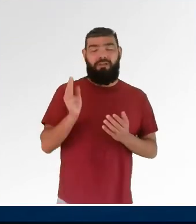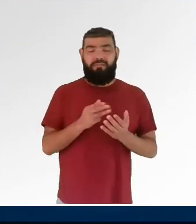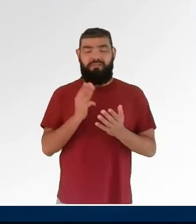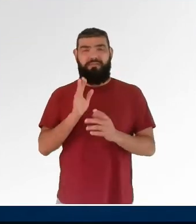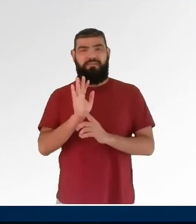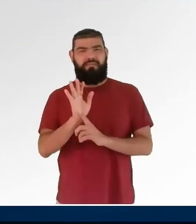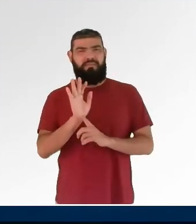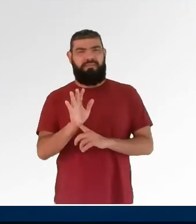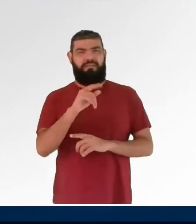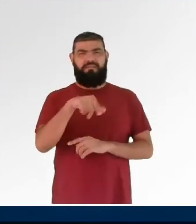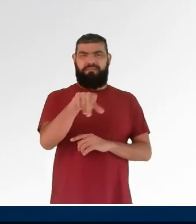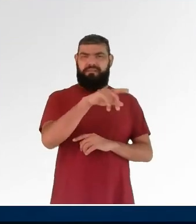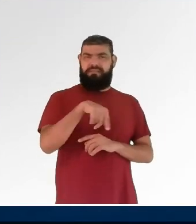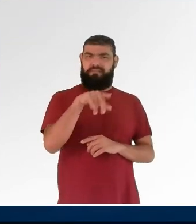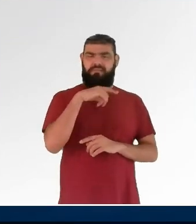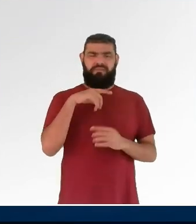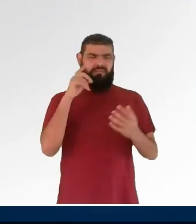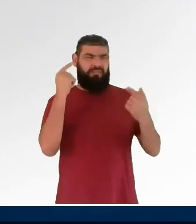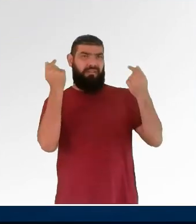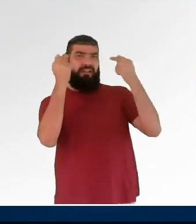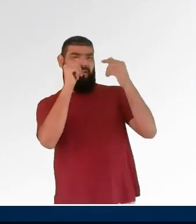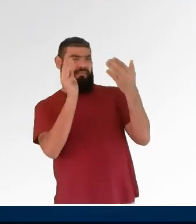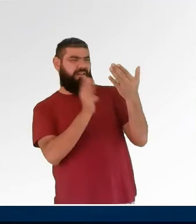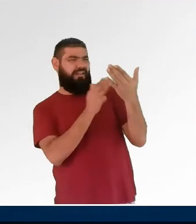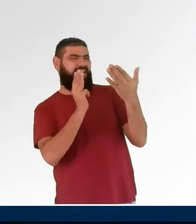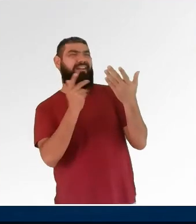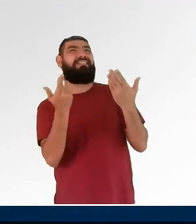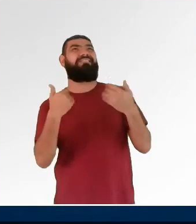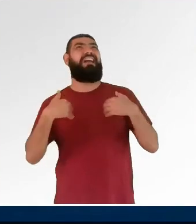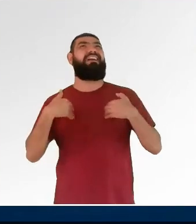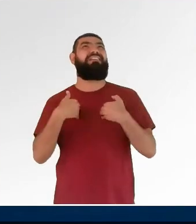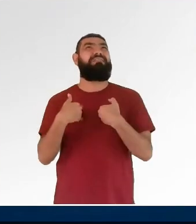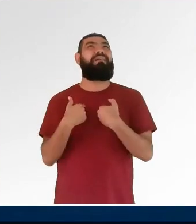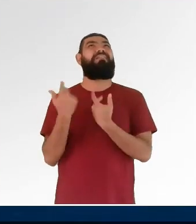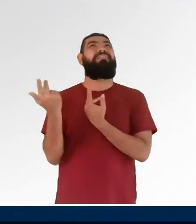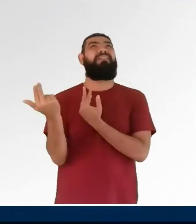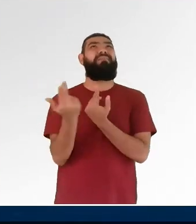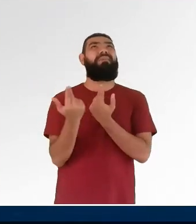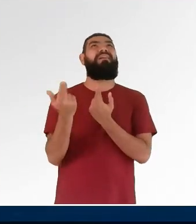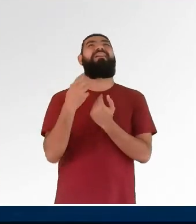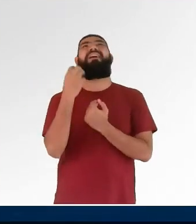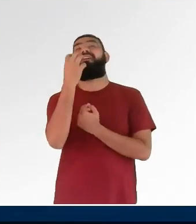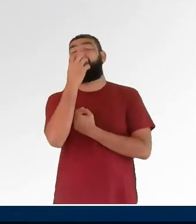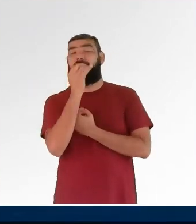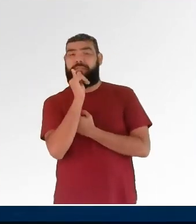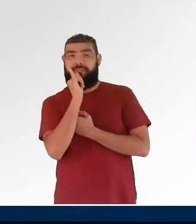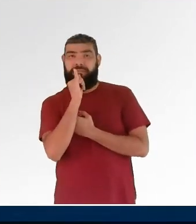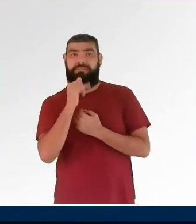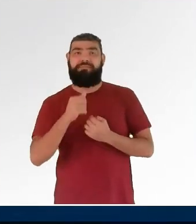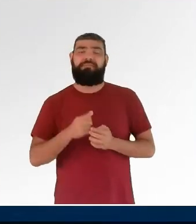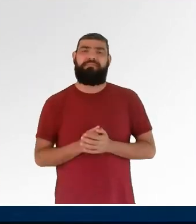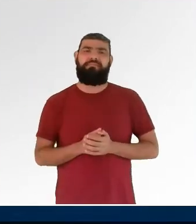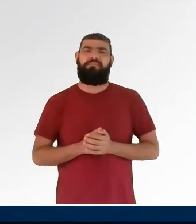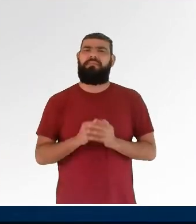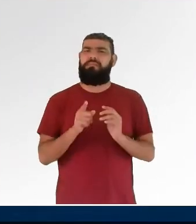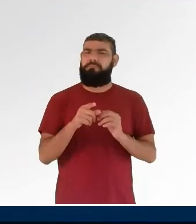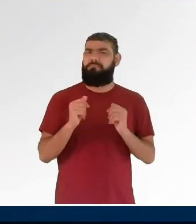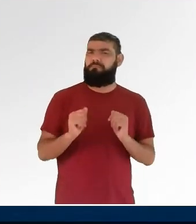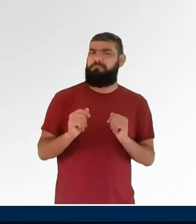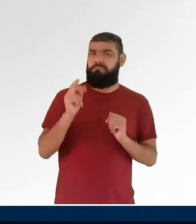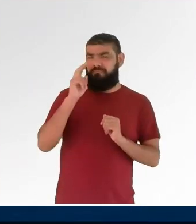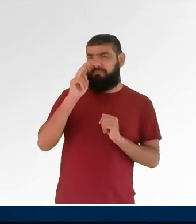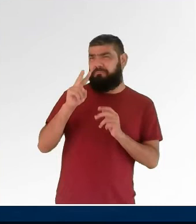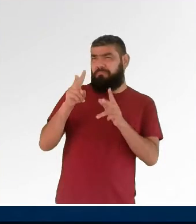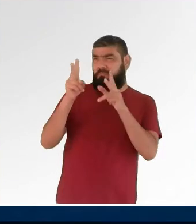fosse identificando por já ter tido um animal de estimação, um cachorro, por exemplo, Você pode ir percebendo que a história vai